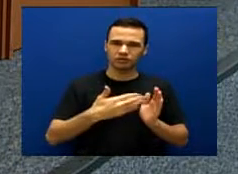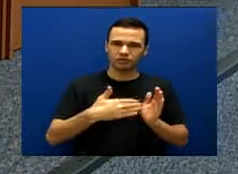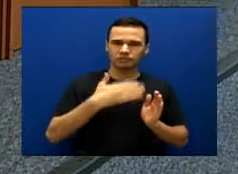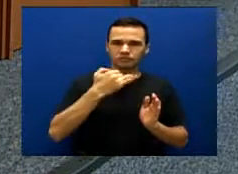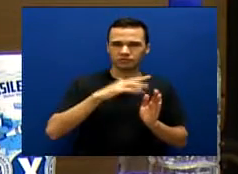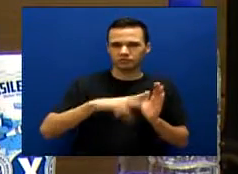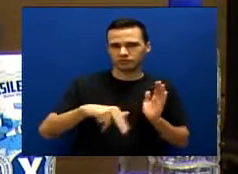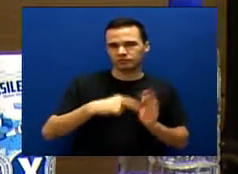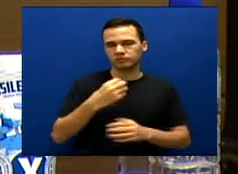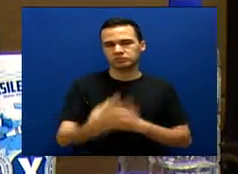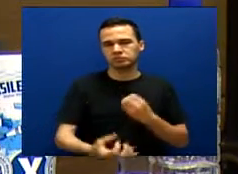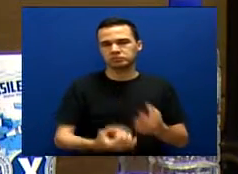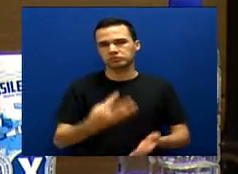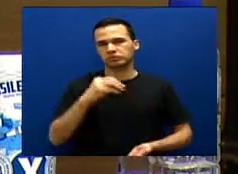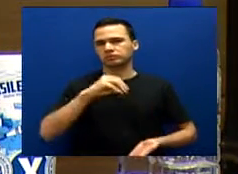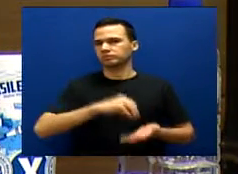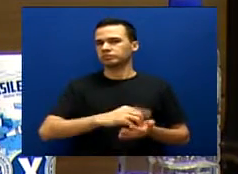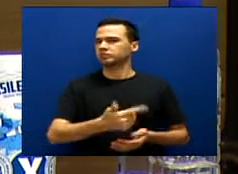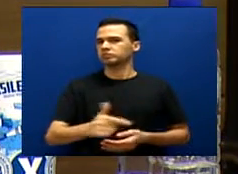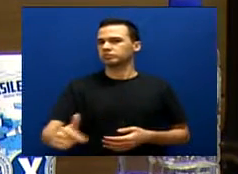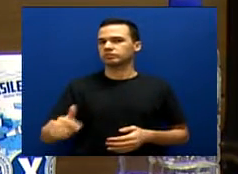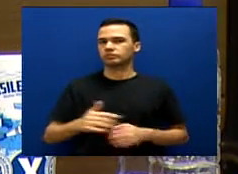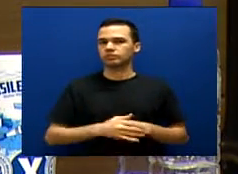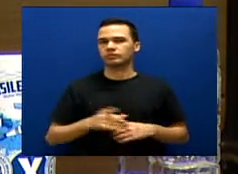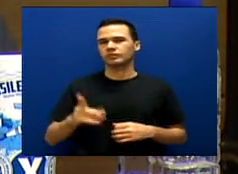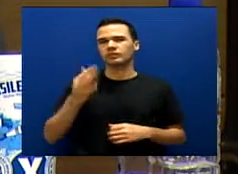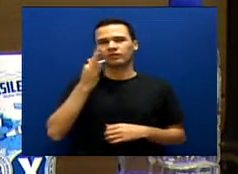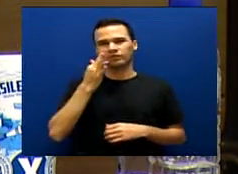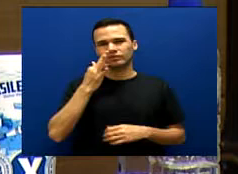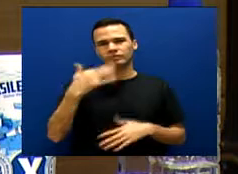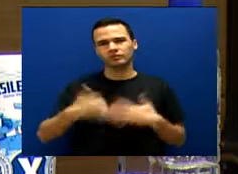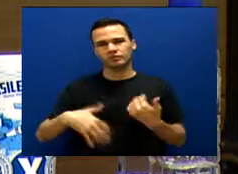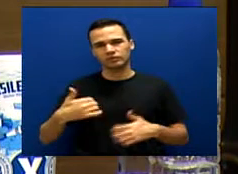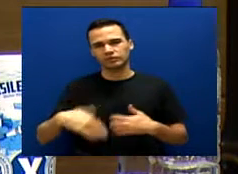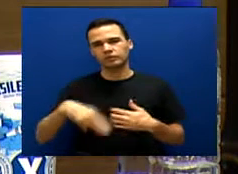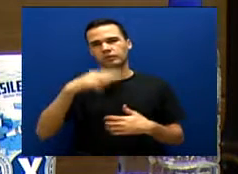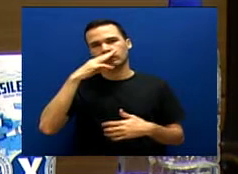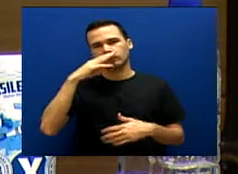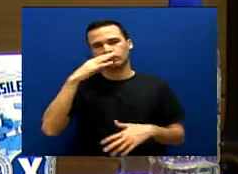eu concordo plenamente com o que o senhor falou, com o que o Fernando Dini falou, devido